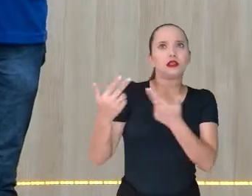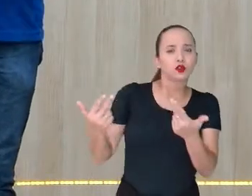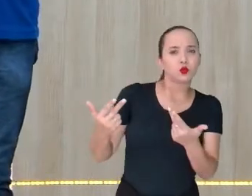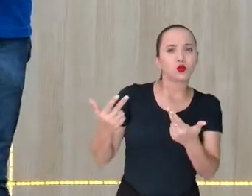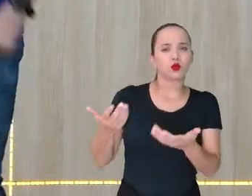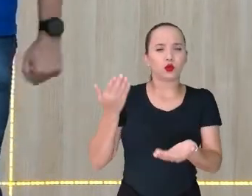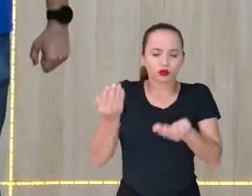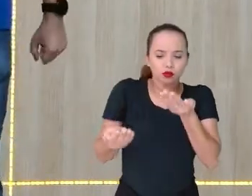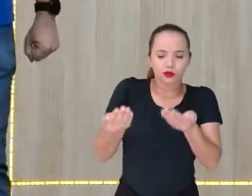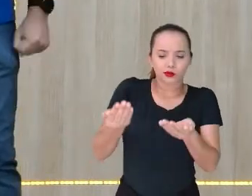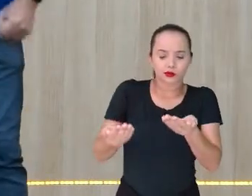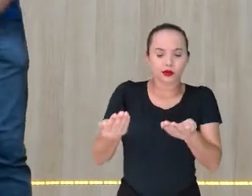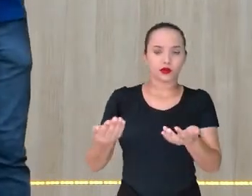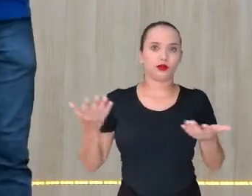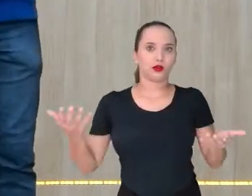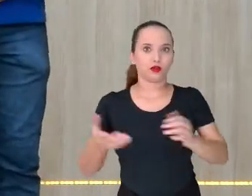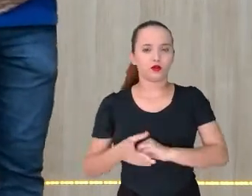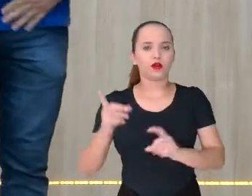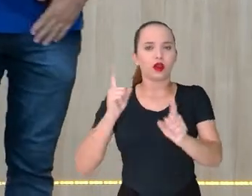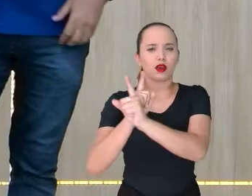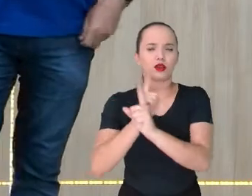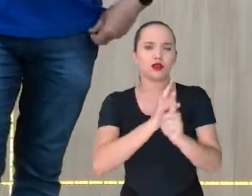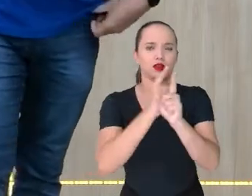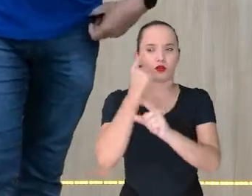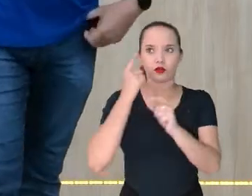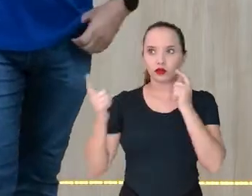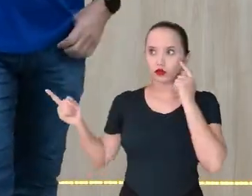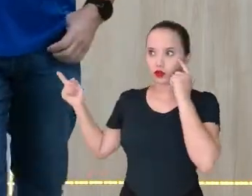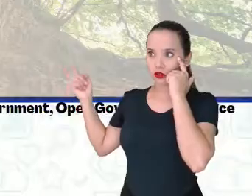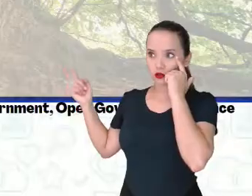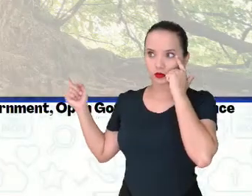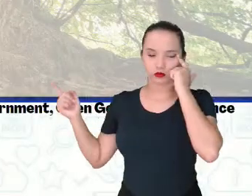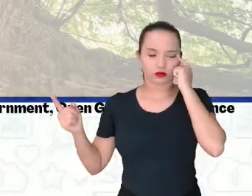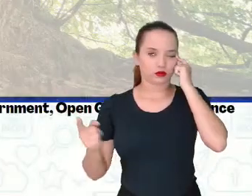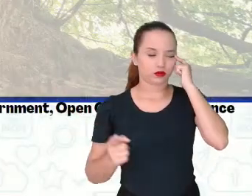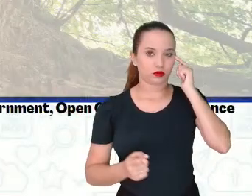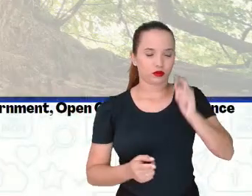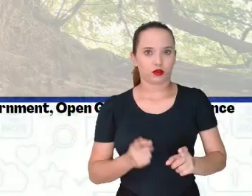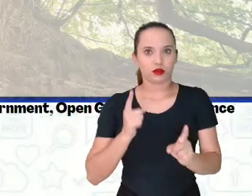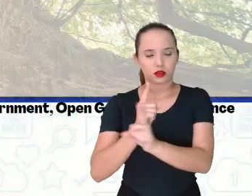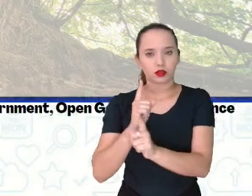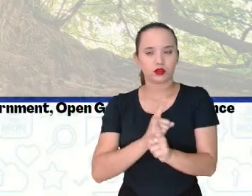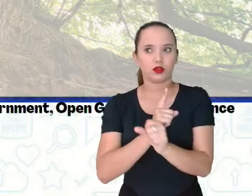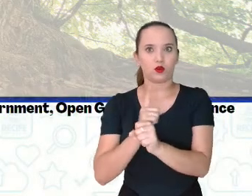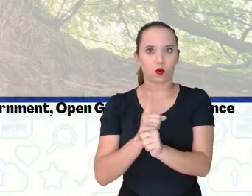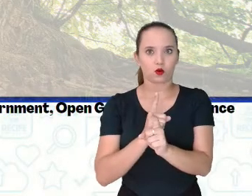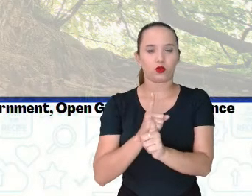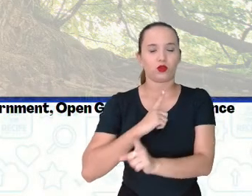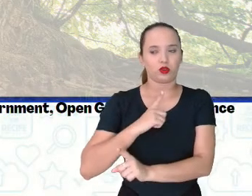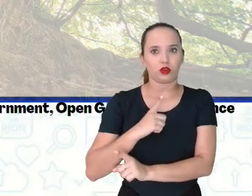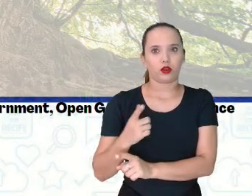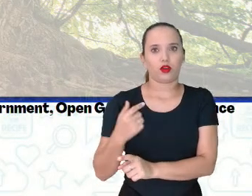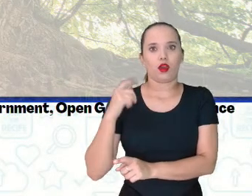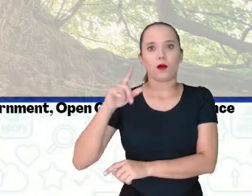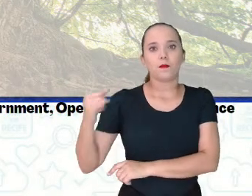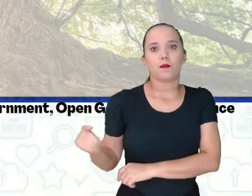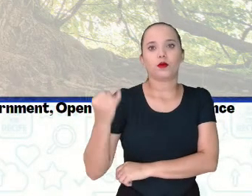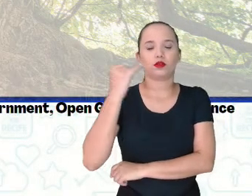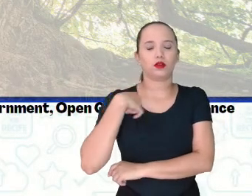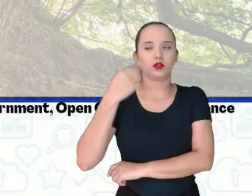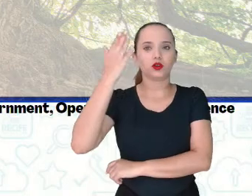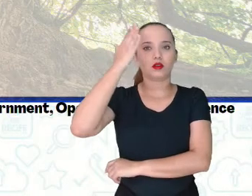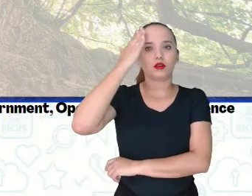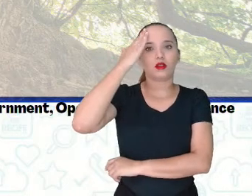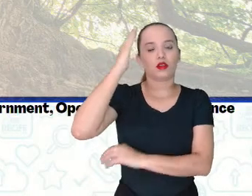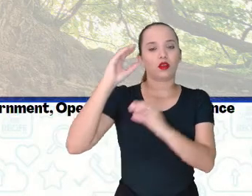esses encontros que acontecem, viu, Bilipo? Bota em tela cheia aí, por favor. Quando a gente tem aí, ó, É importante considerar que a conferência